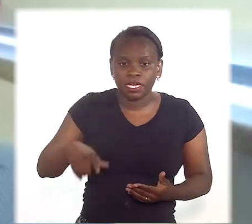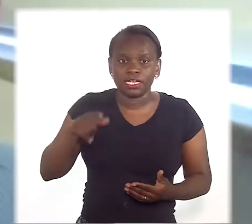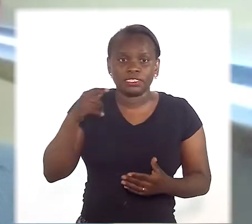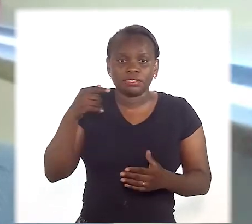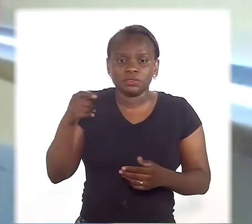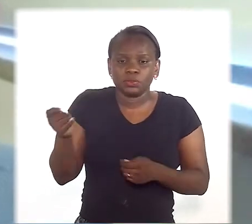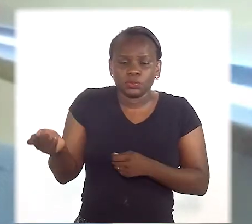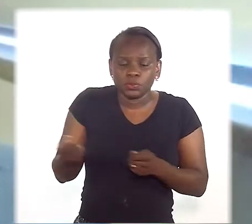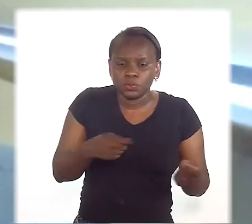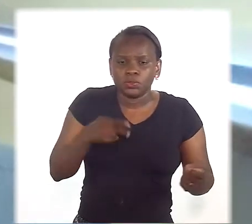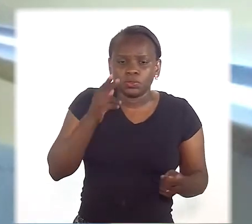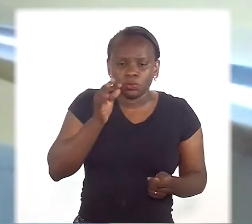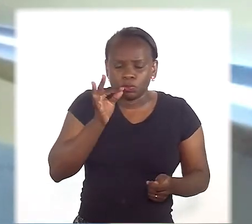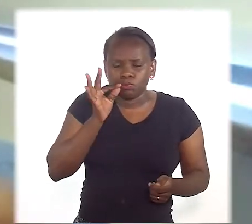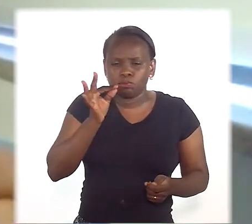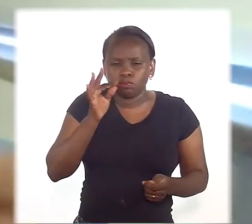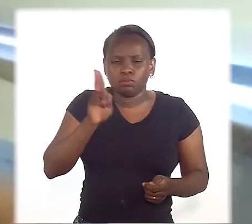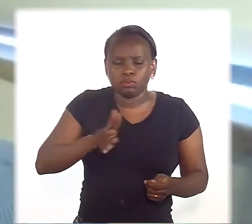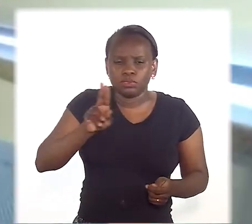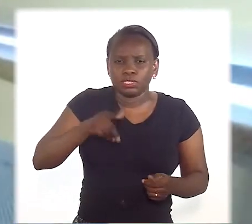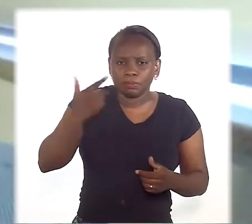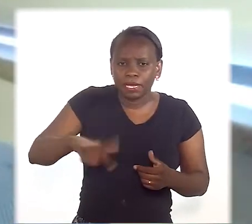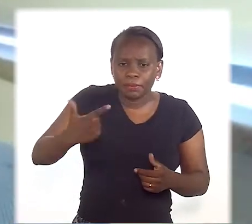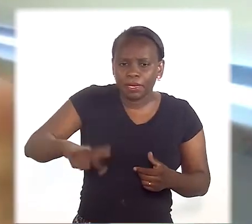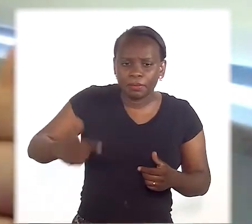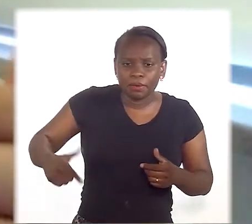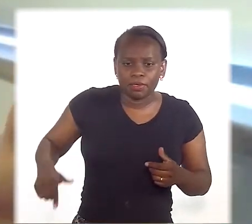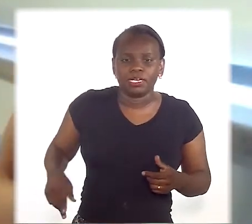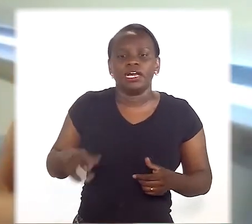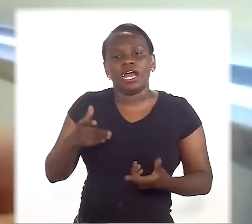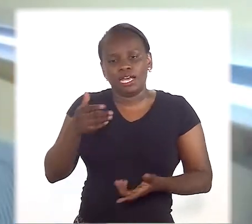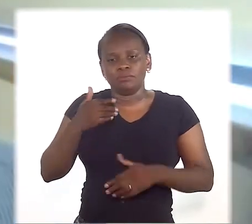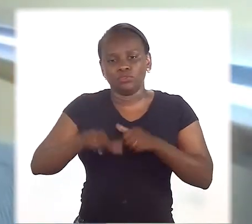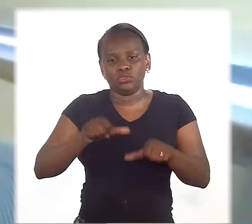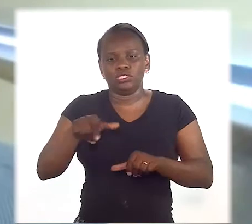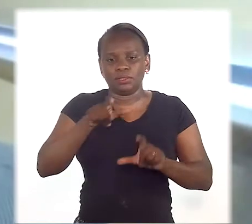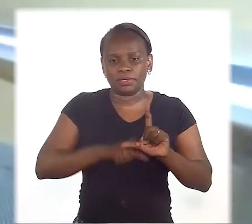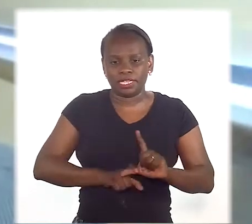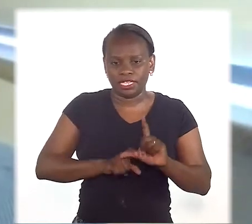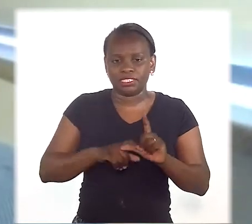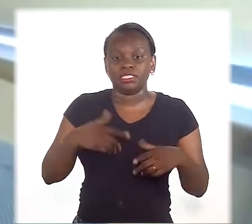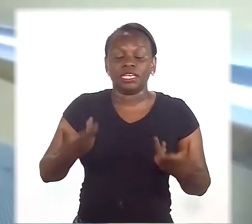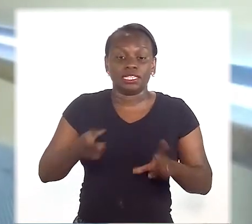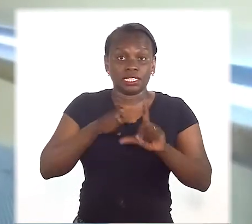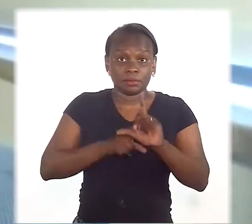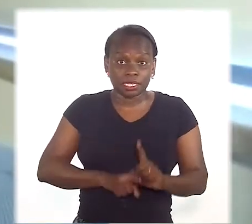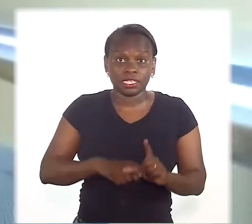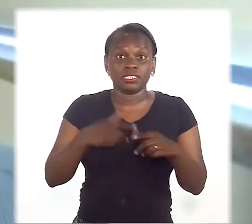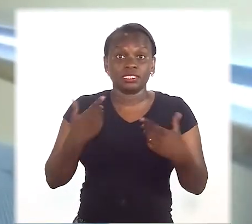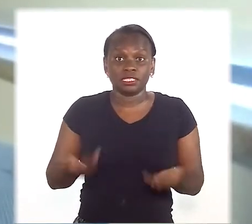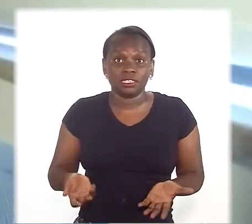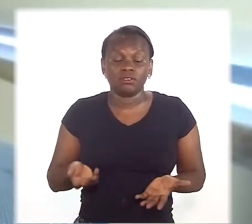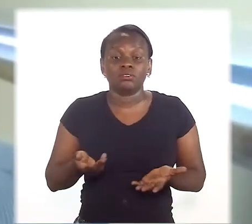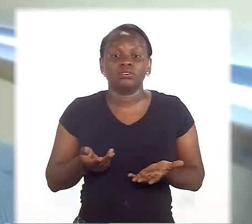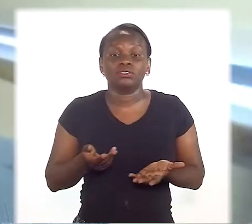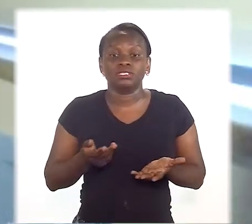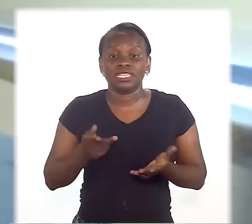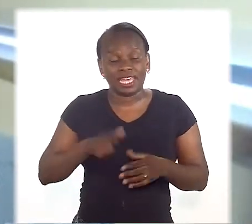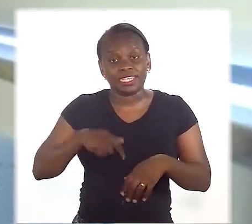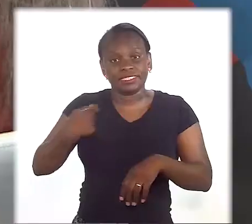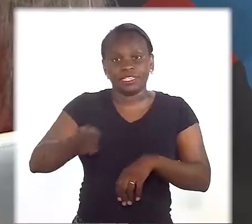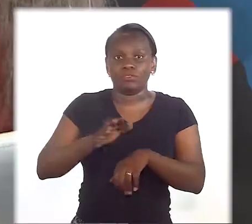mais assíduo, que vai se transformar no uso nocivo, que se transforma na dependência. E a dependência é, então,